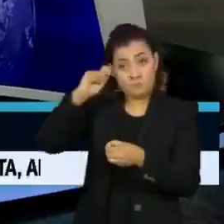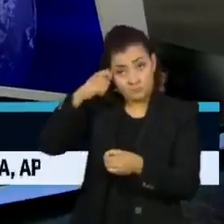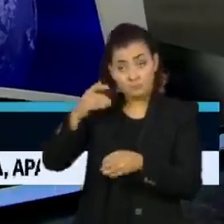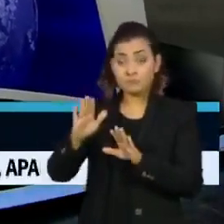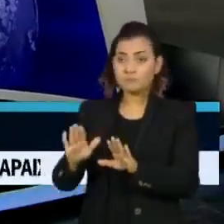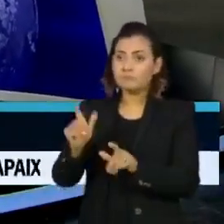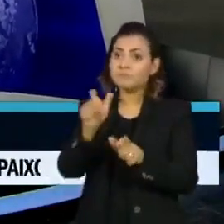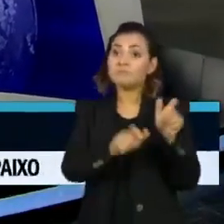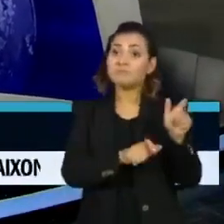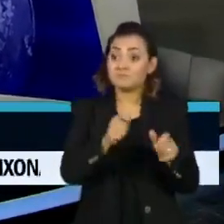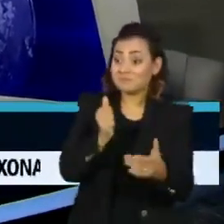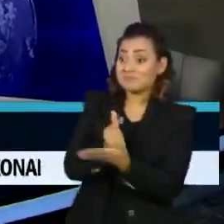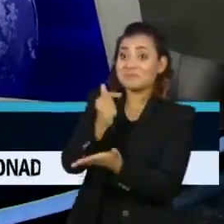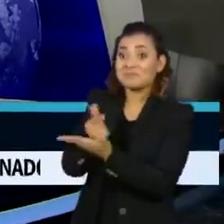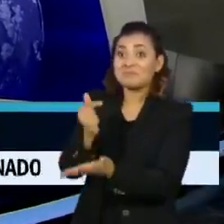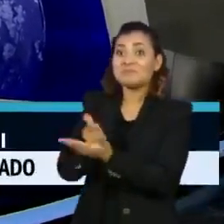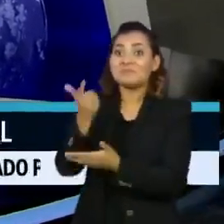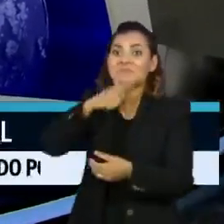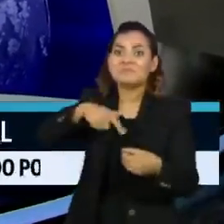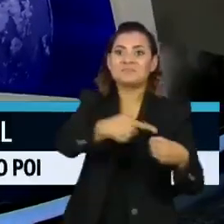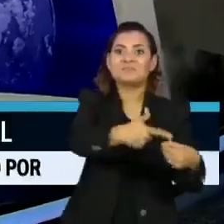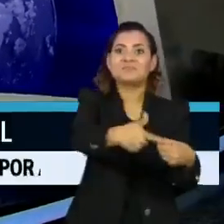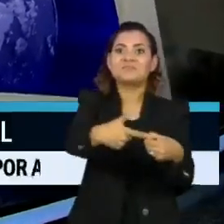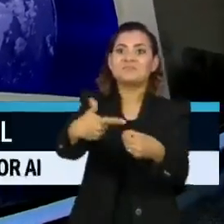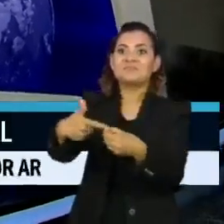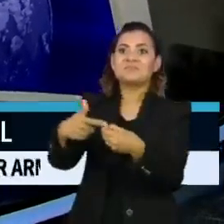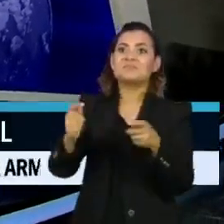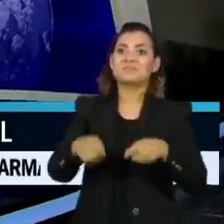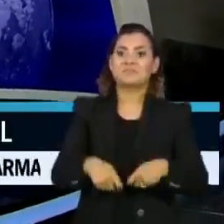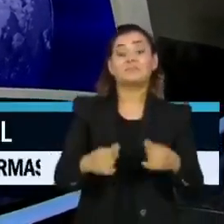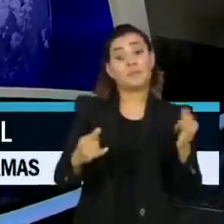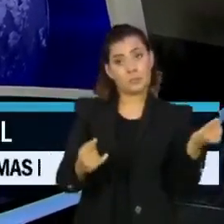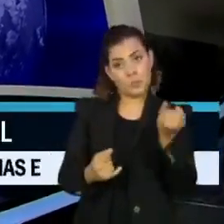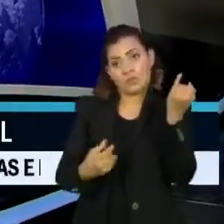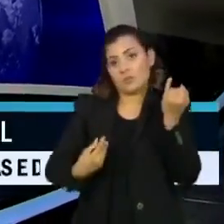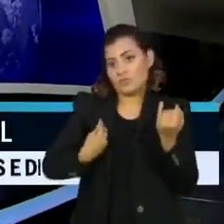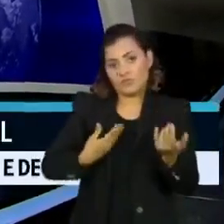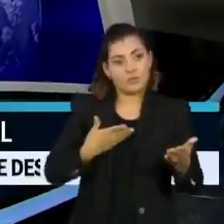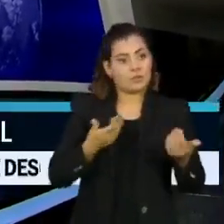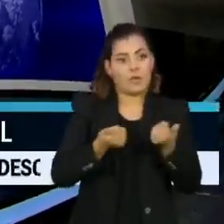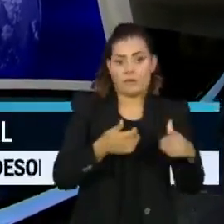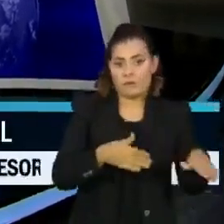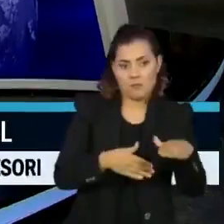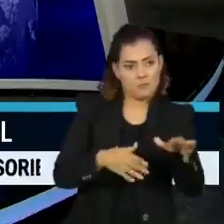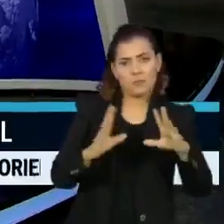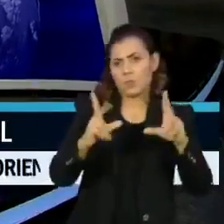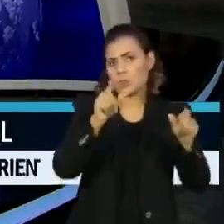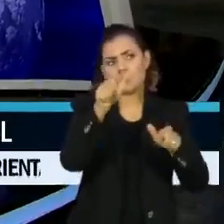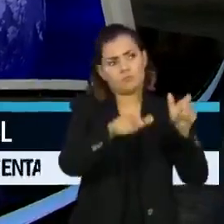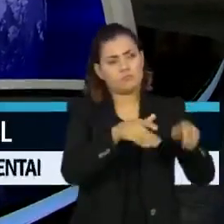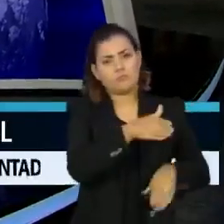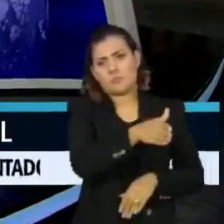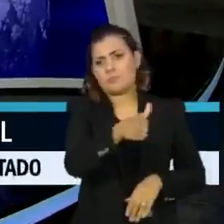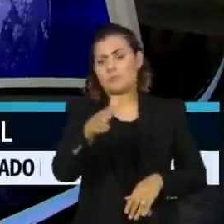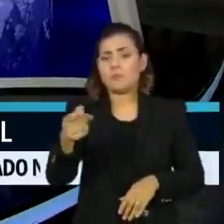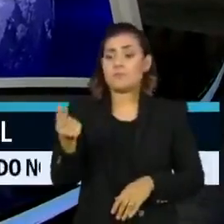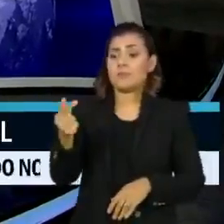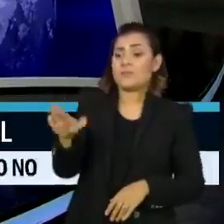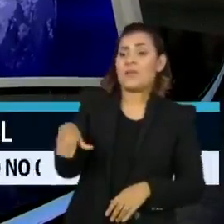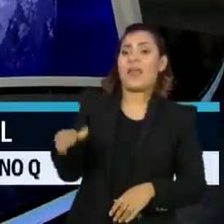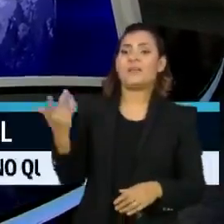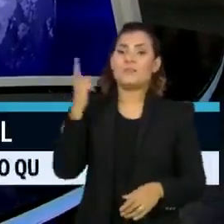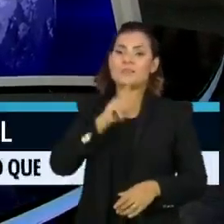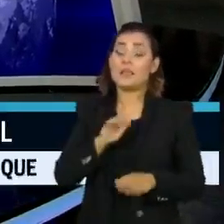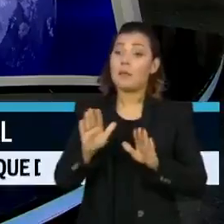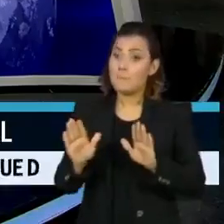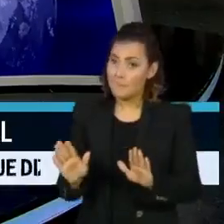as pessoas comprarem o combustível, que é um bem essencial para praticamente todo mundo, por um preço mais barato e, com isso,